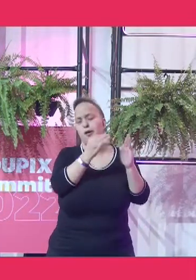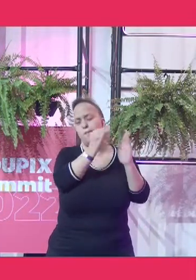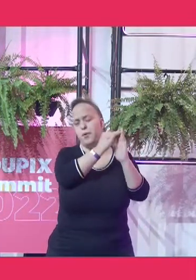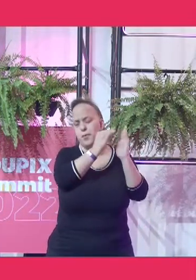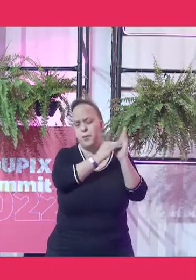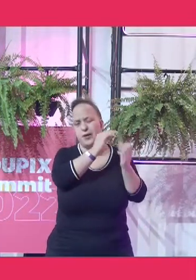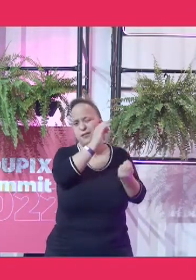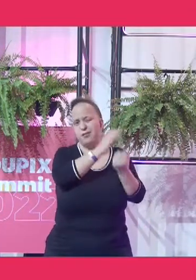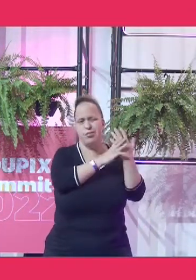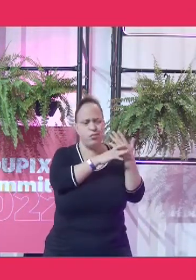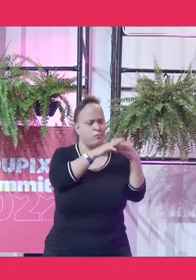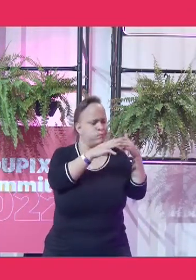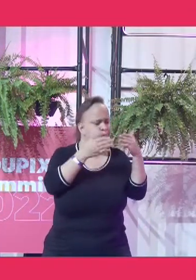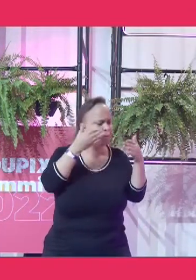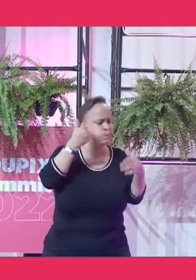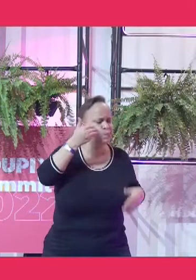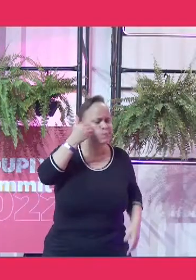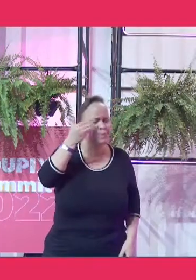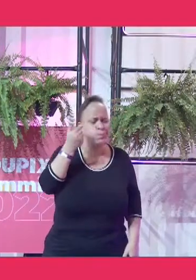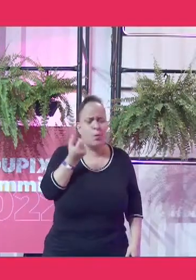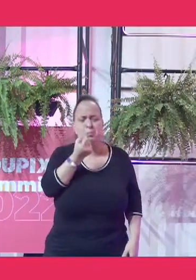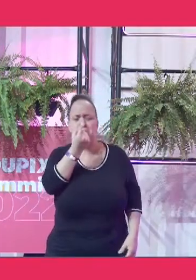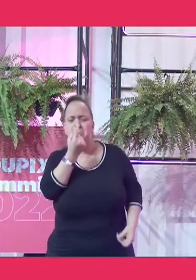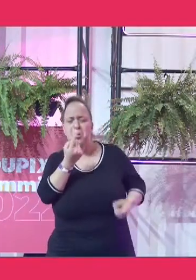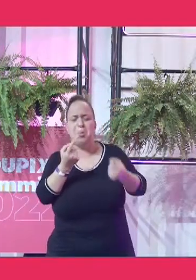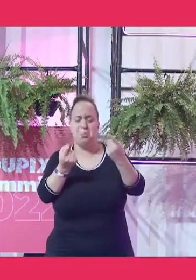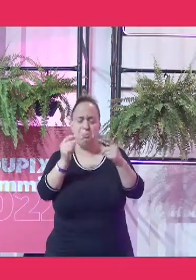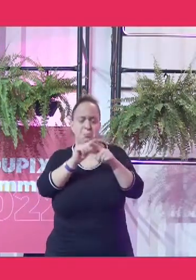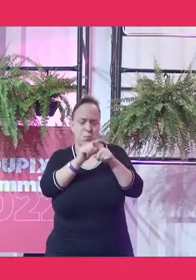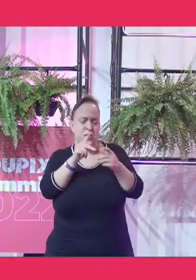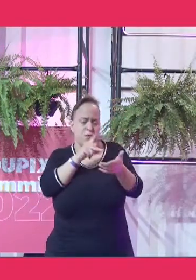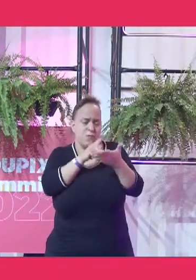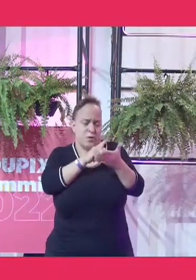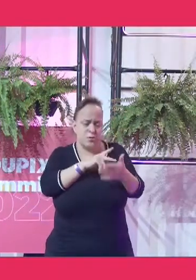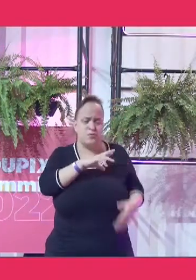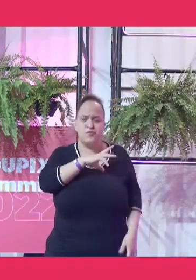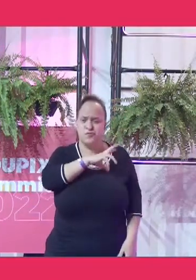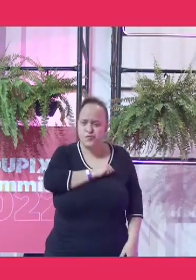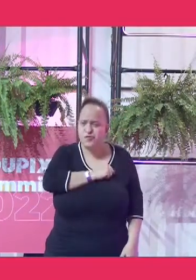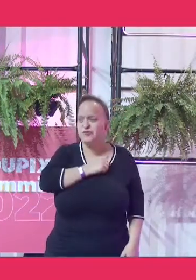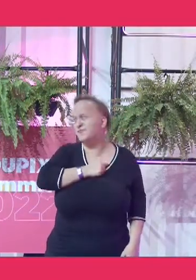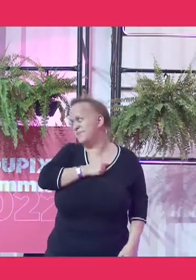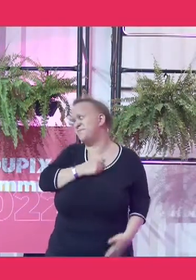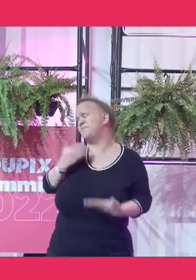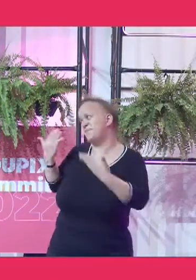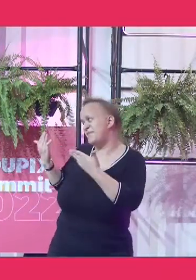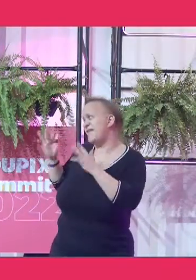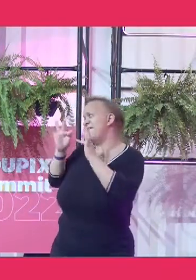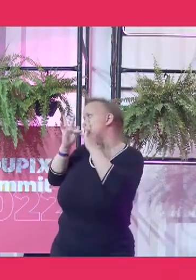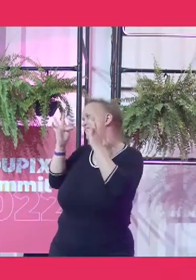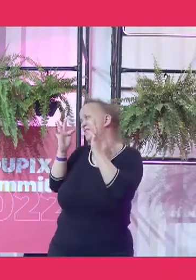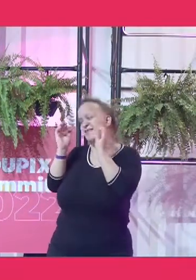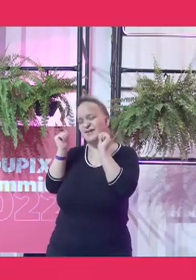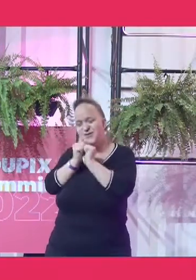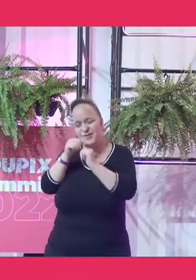internet, mas quando consumia eram pessoas que eu realmente gostava, inclusive, Nathalie, estou muito feliz de estar aqui do seu lado.